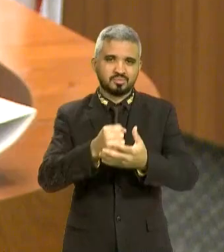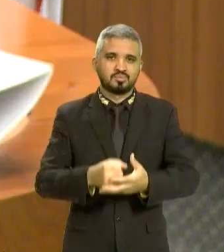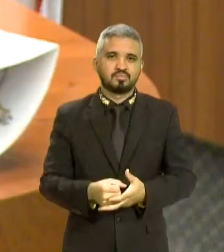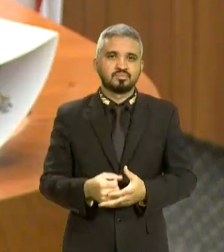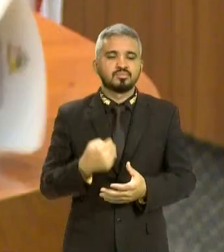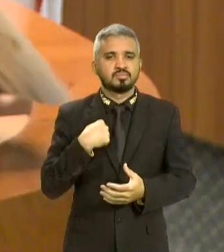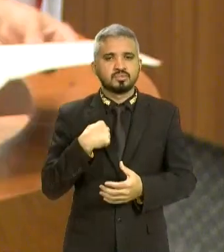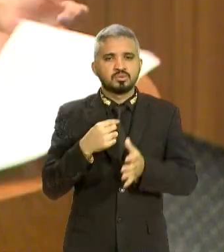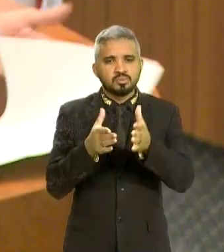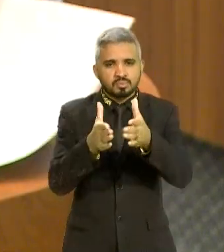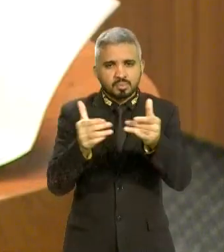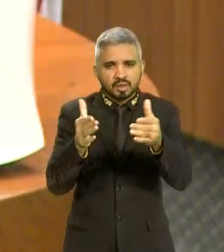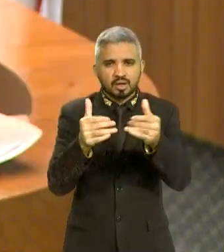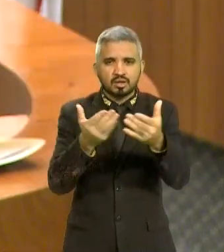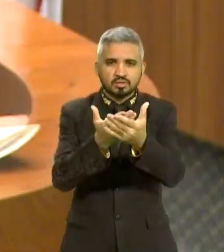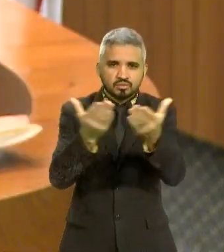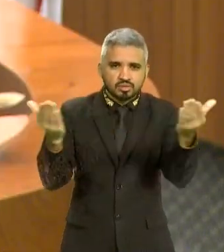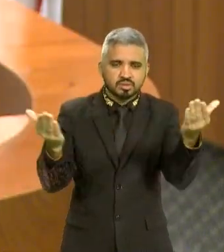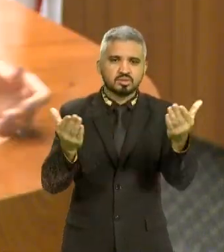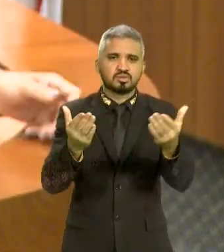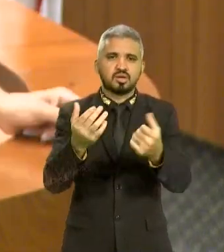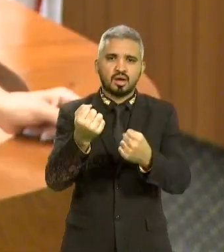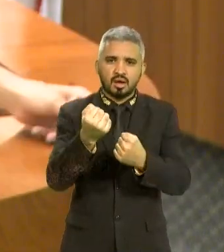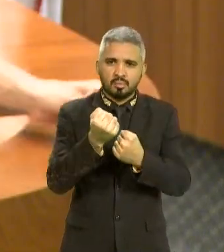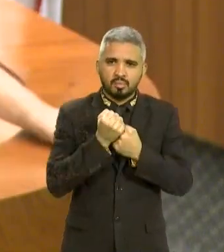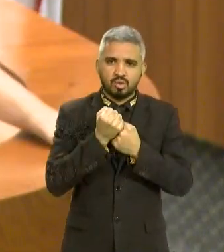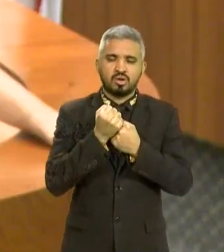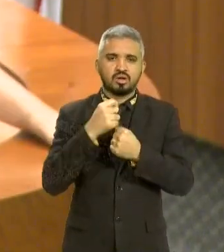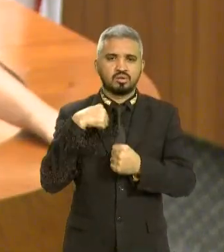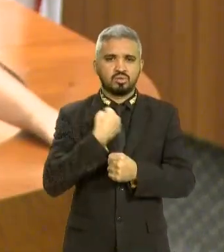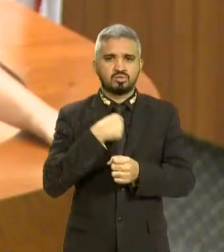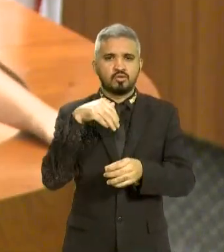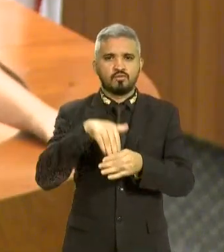para que possamos tornar o nosso Natal iluminado da